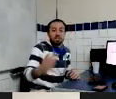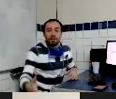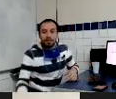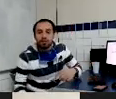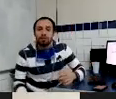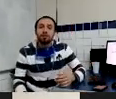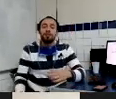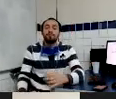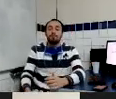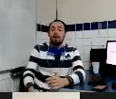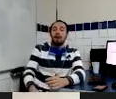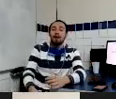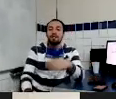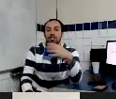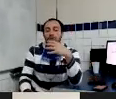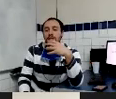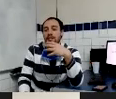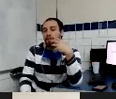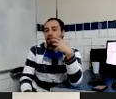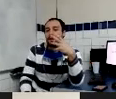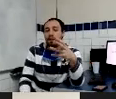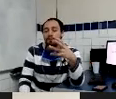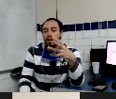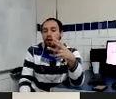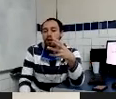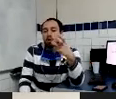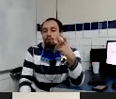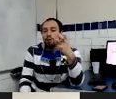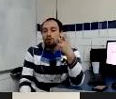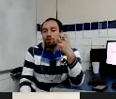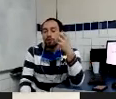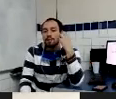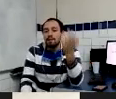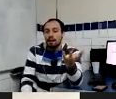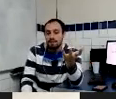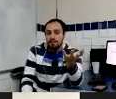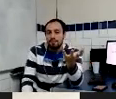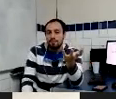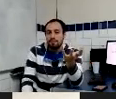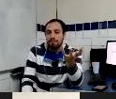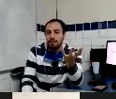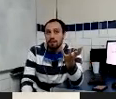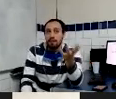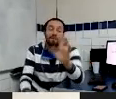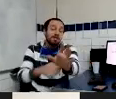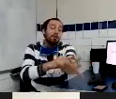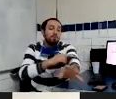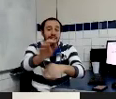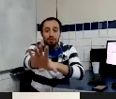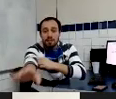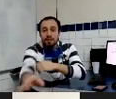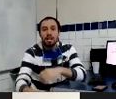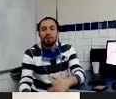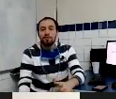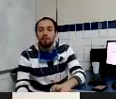O objetivo da aula de hoje é a gente conseguir entender como que surgiram as cidades. Tá, você pode